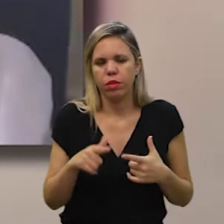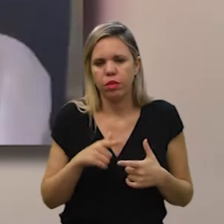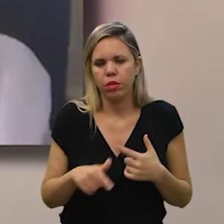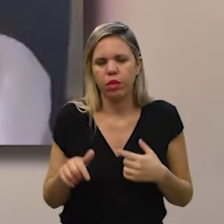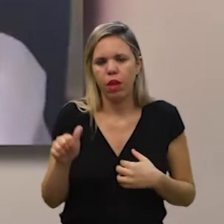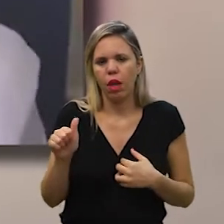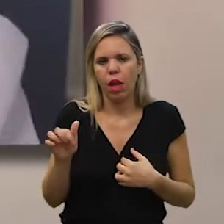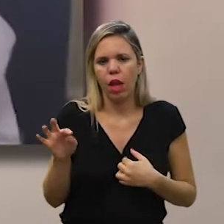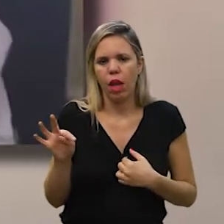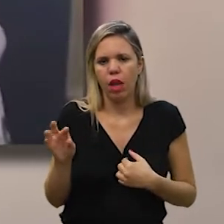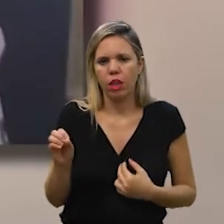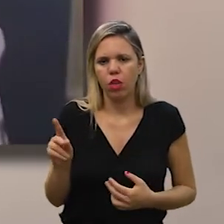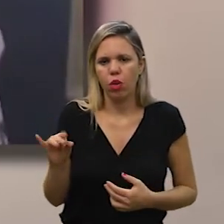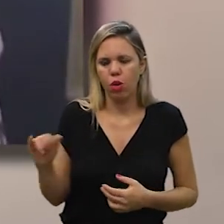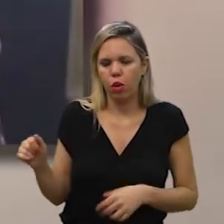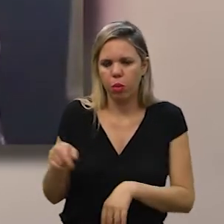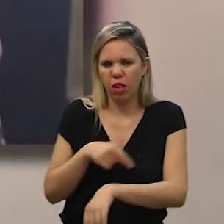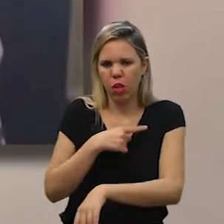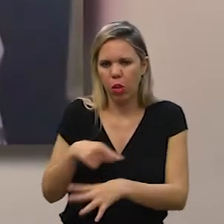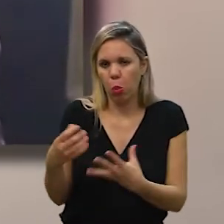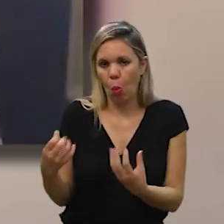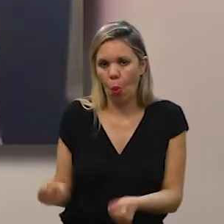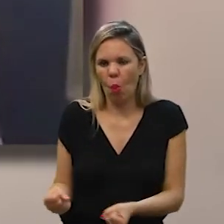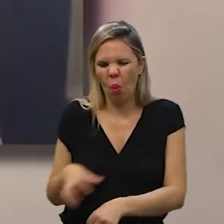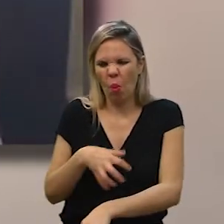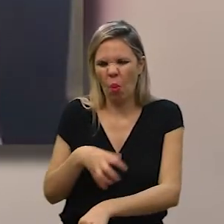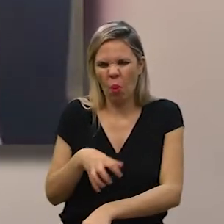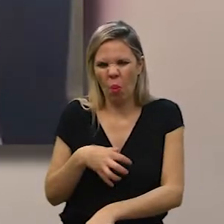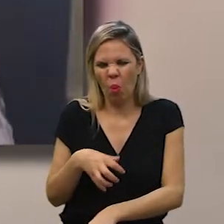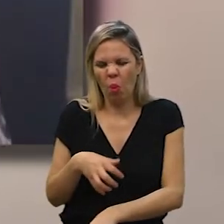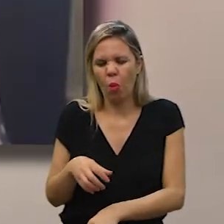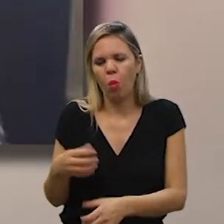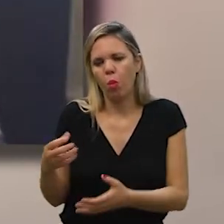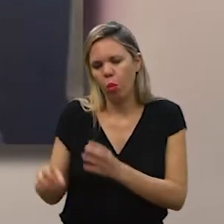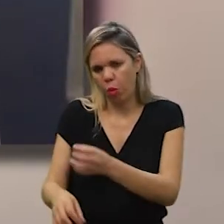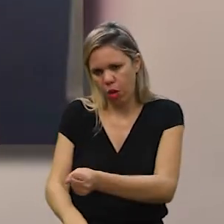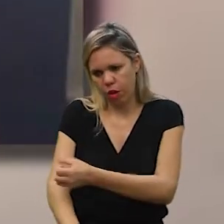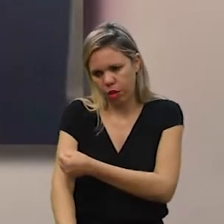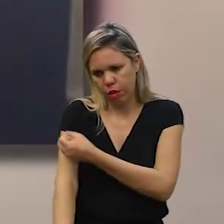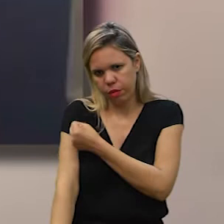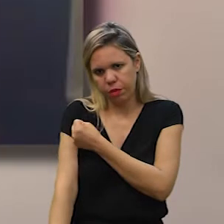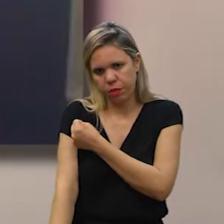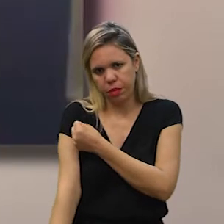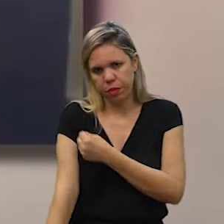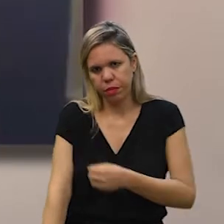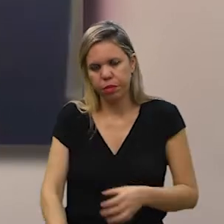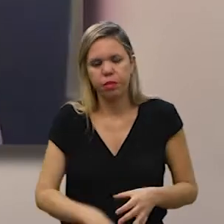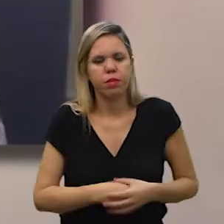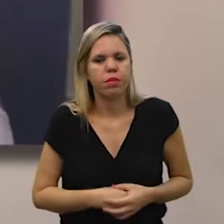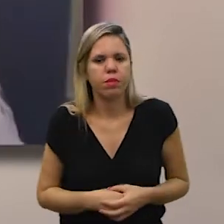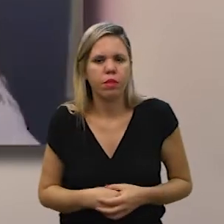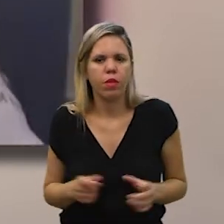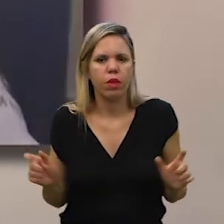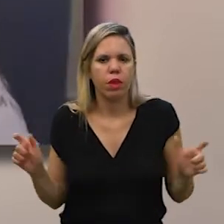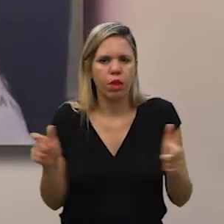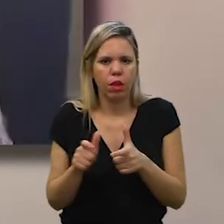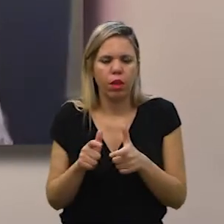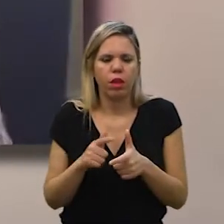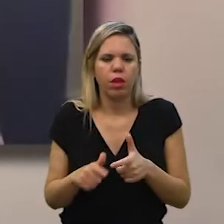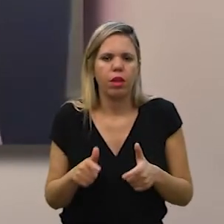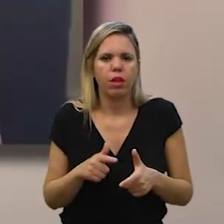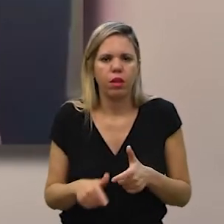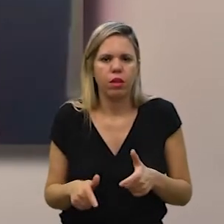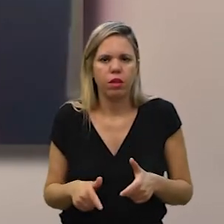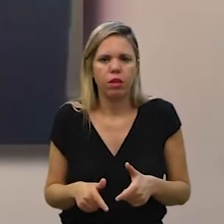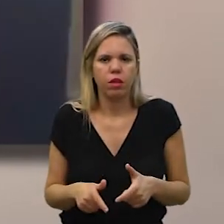dermatite atópica, porque a pele fica seca e coça muito e tem que hidratar para a pele diminuir um